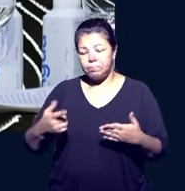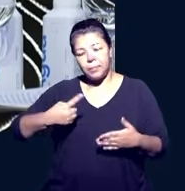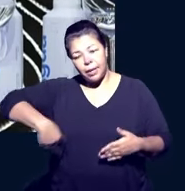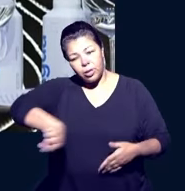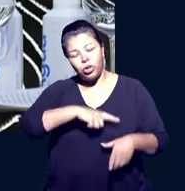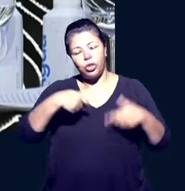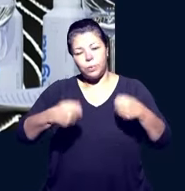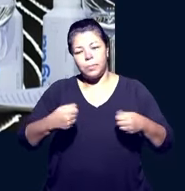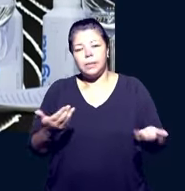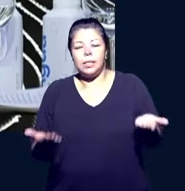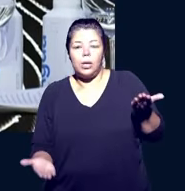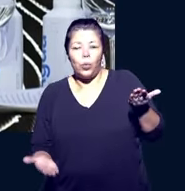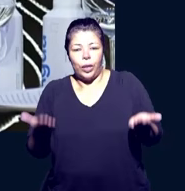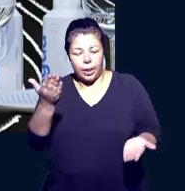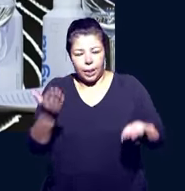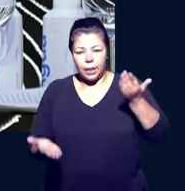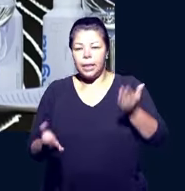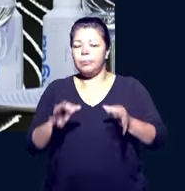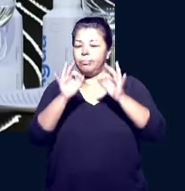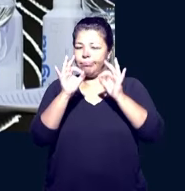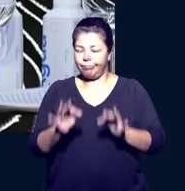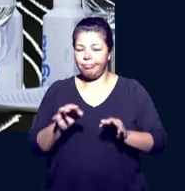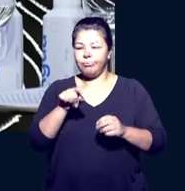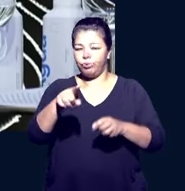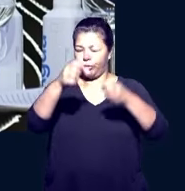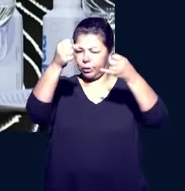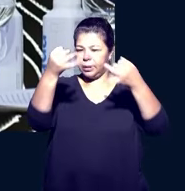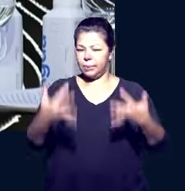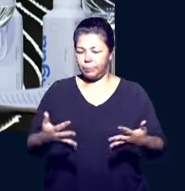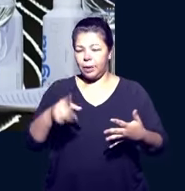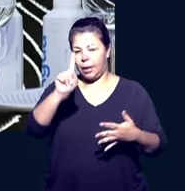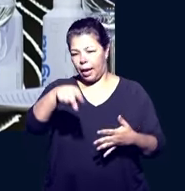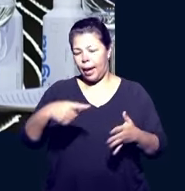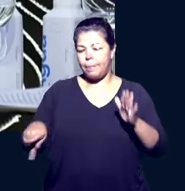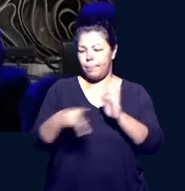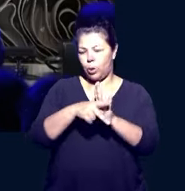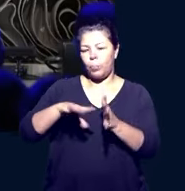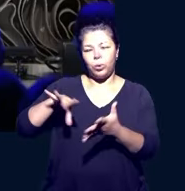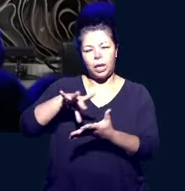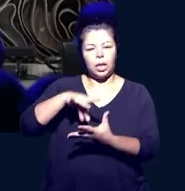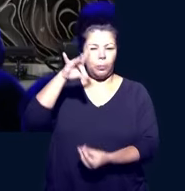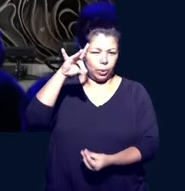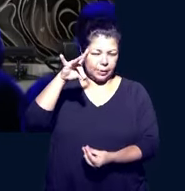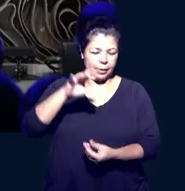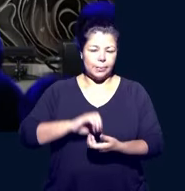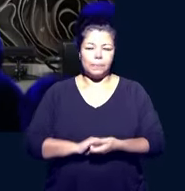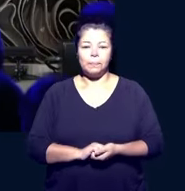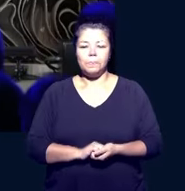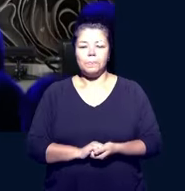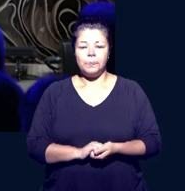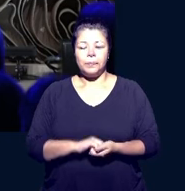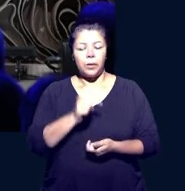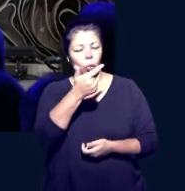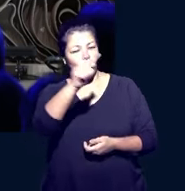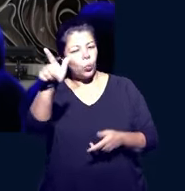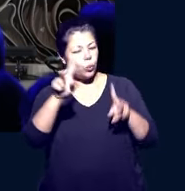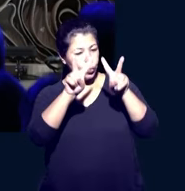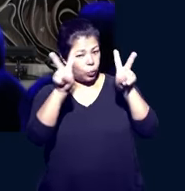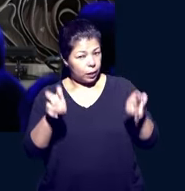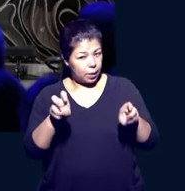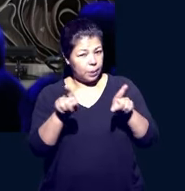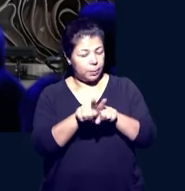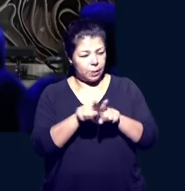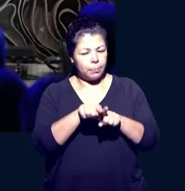institucional como você se refere faz parte da Democracia Ok é um outro tema e um tema que o